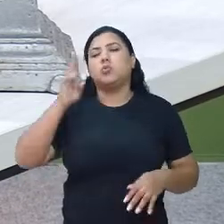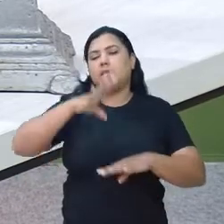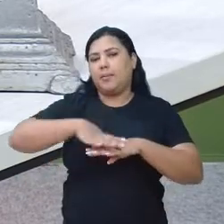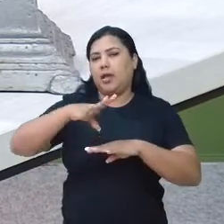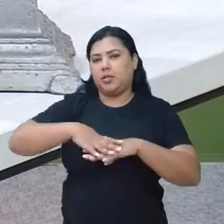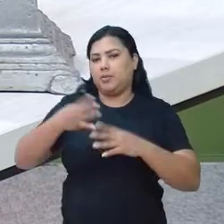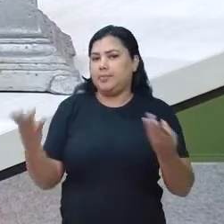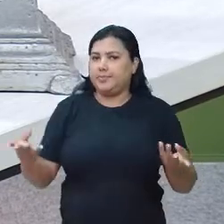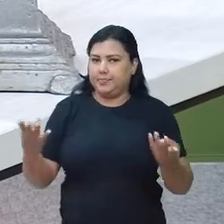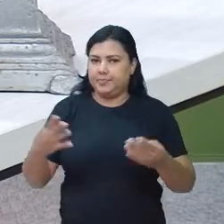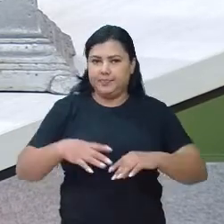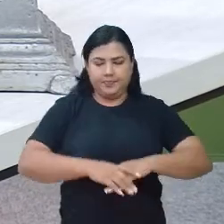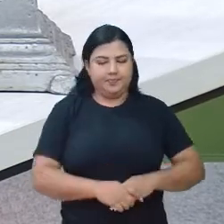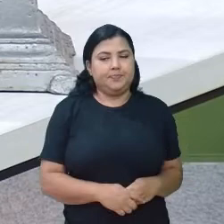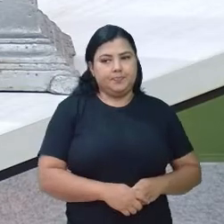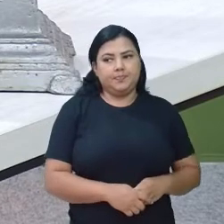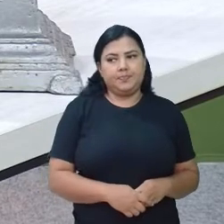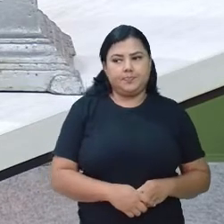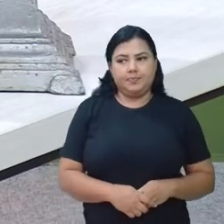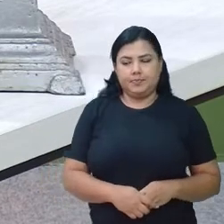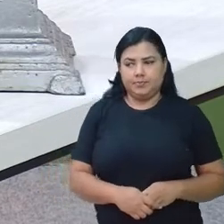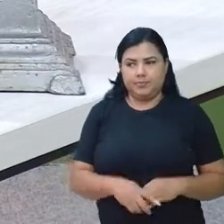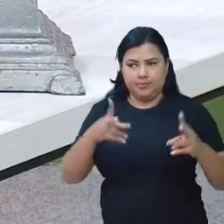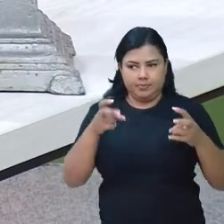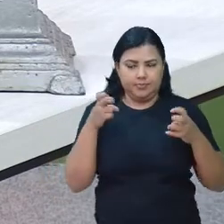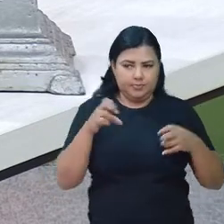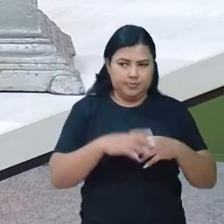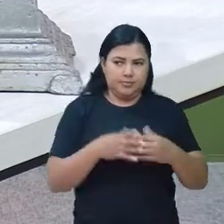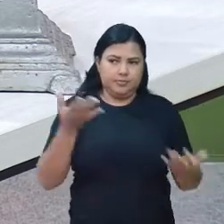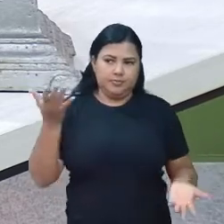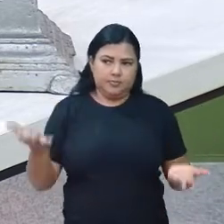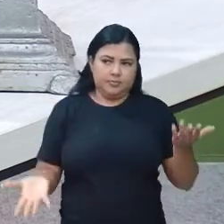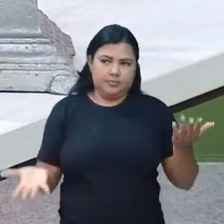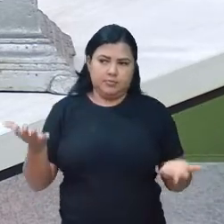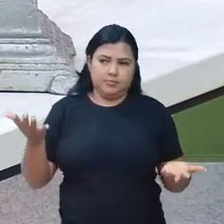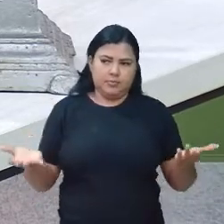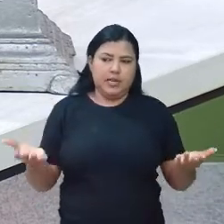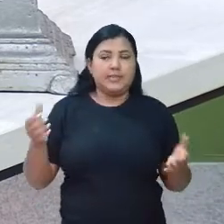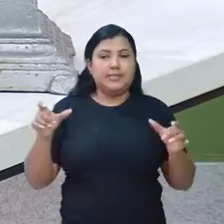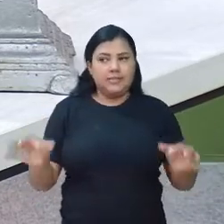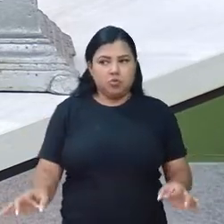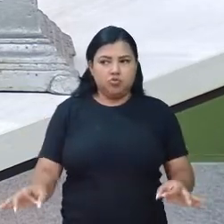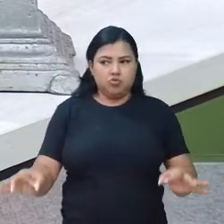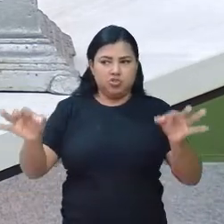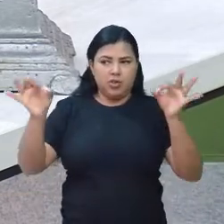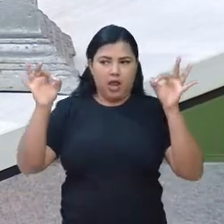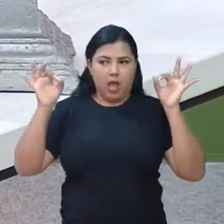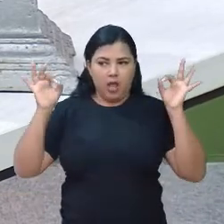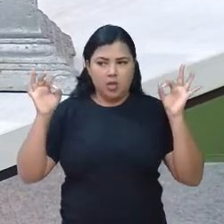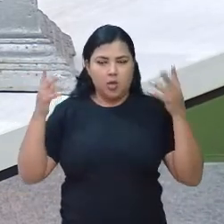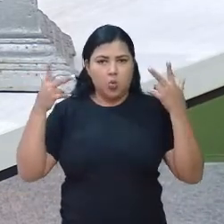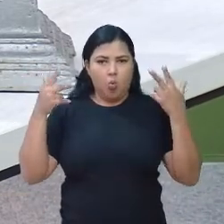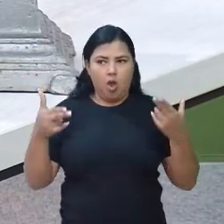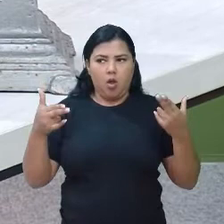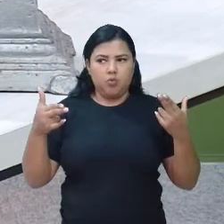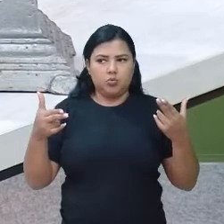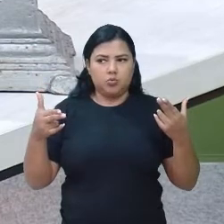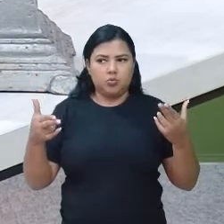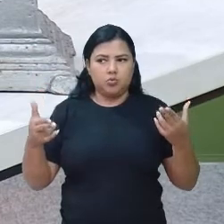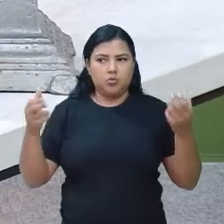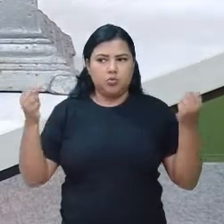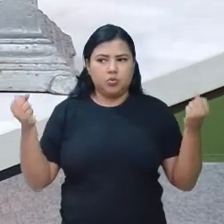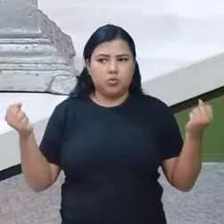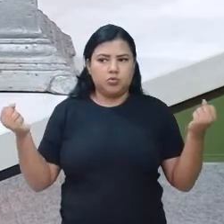da técnica de resolver uma equação? Observe, a balança em equilíbrio, se eu retirar ao mesmo tempo 2